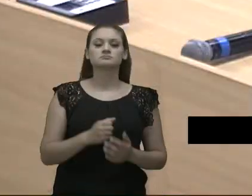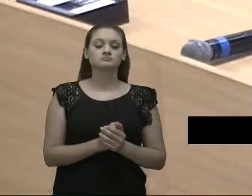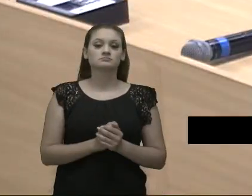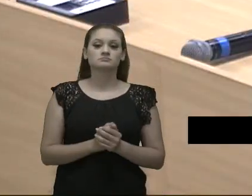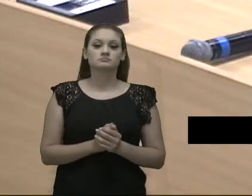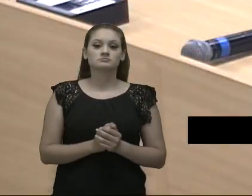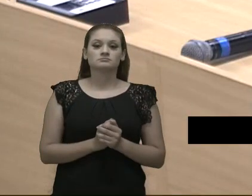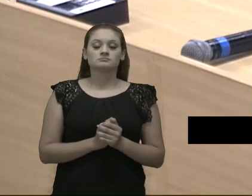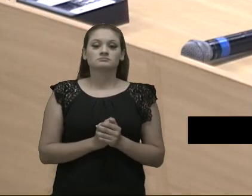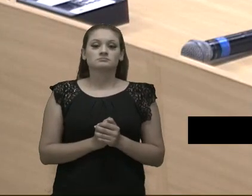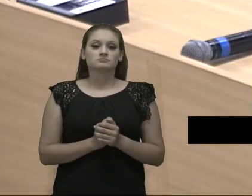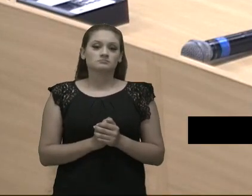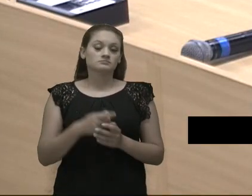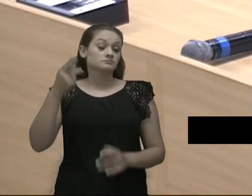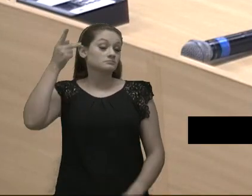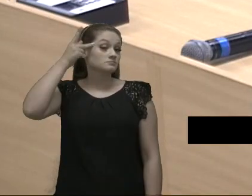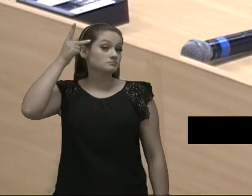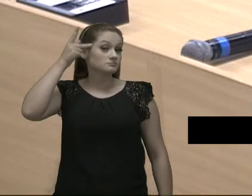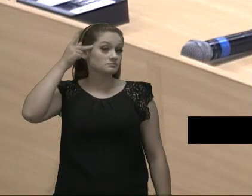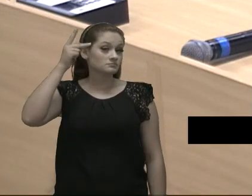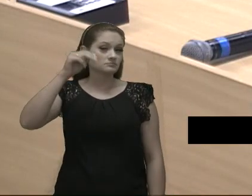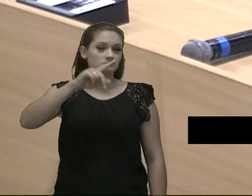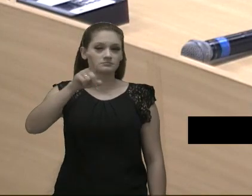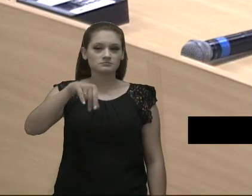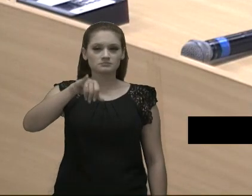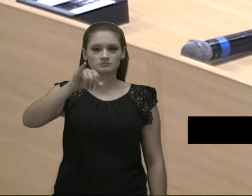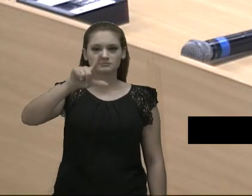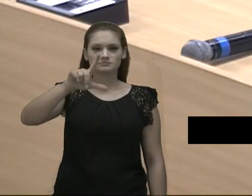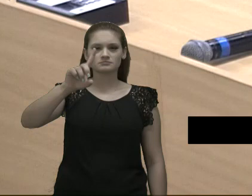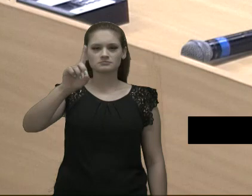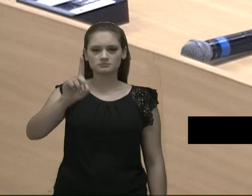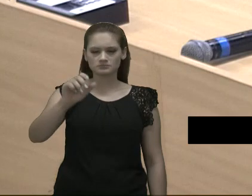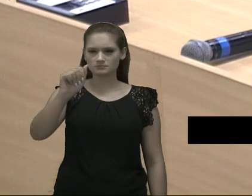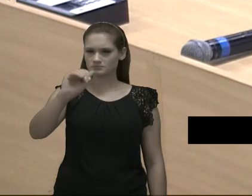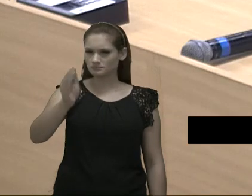os membros de São Paulo, que é a Zilda, a Jô,